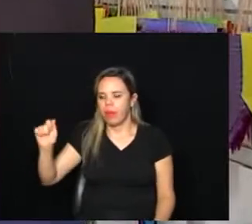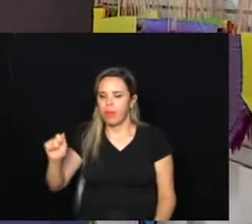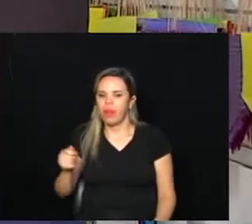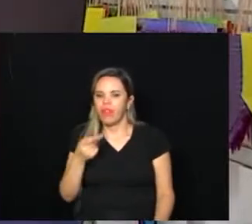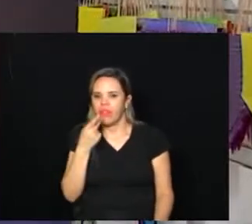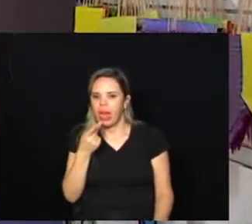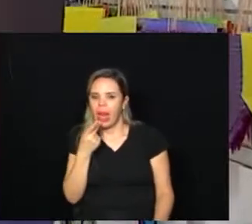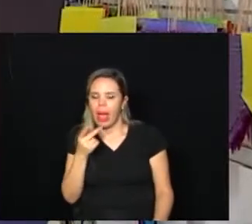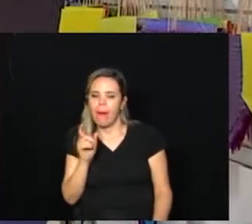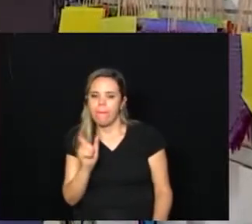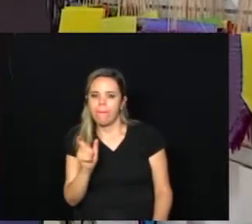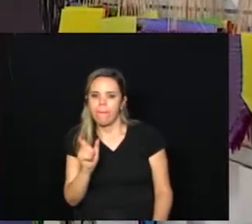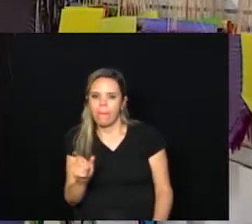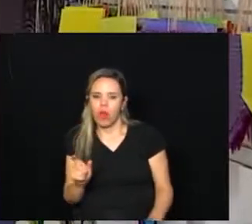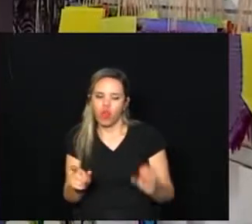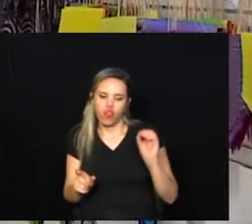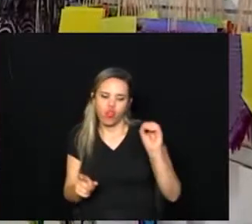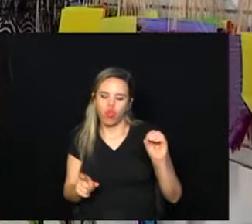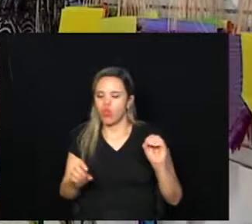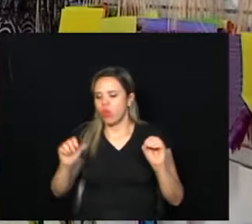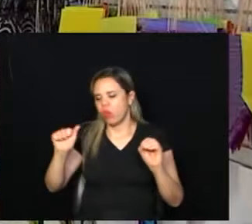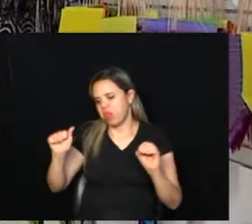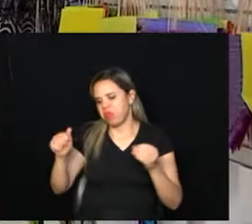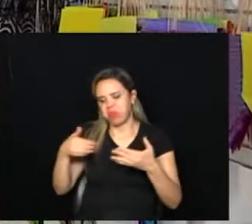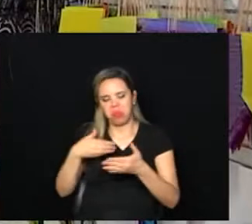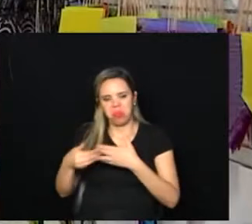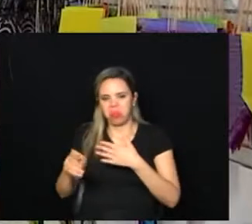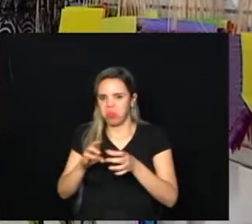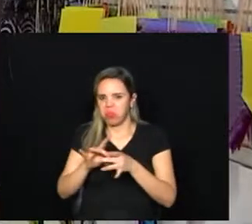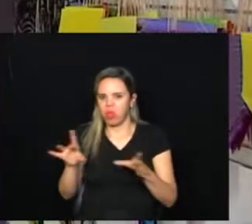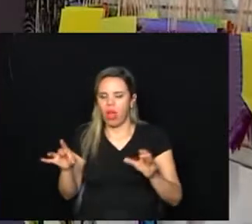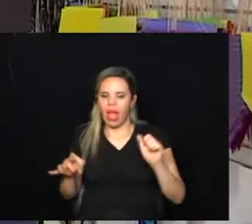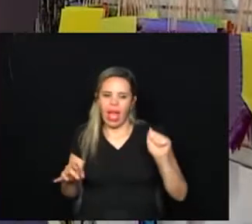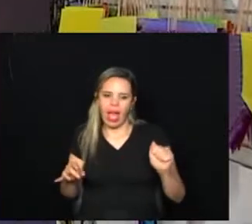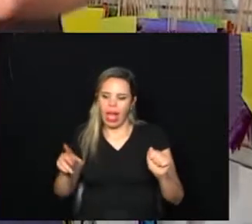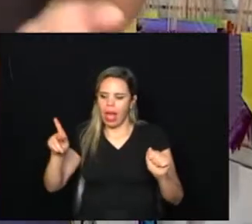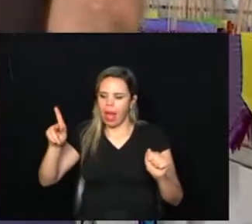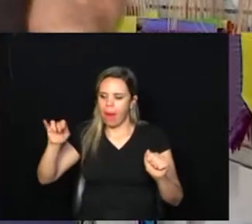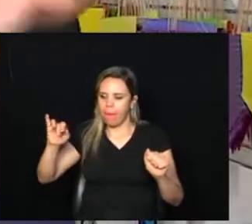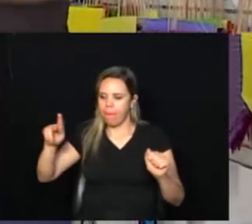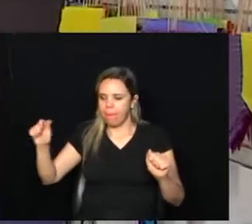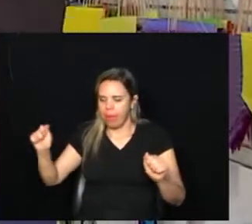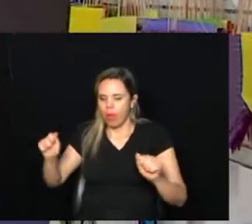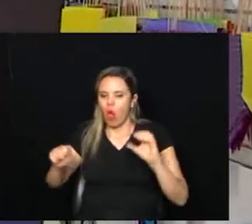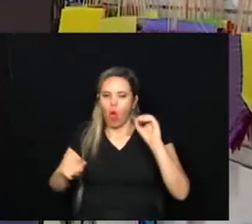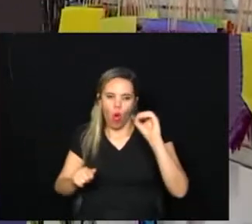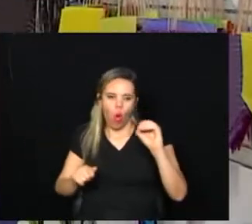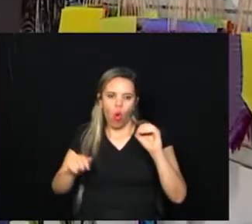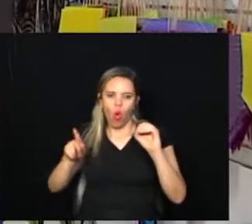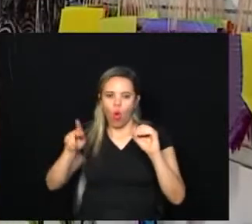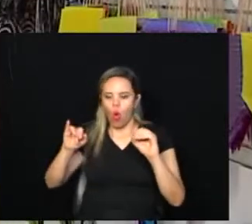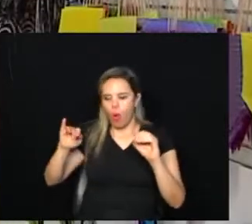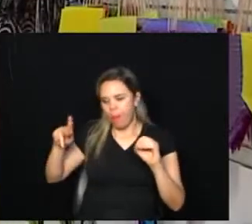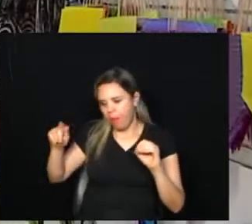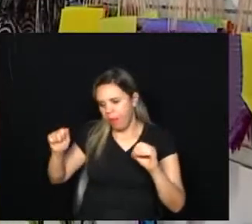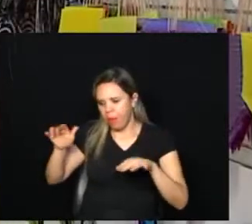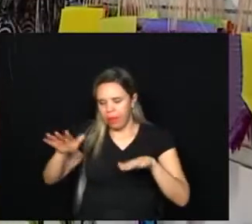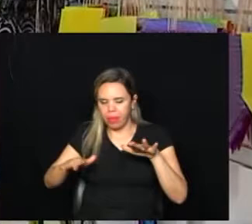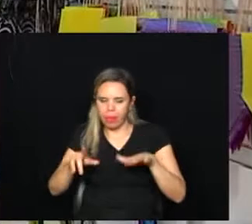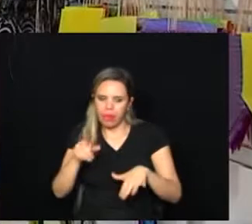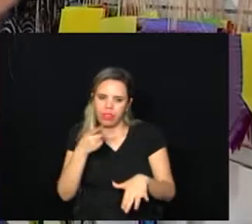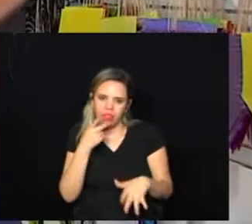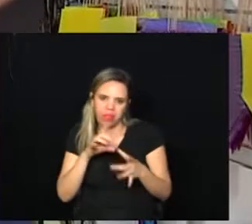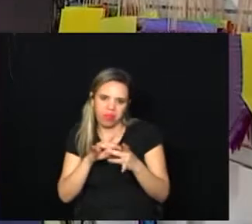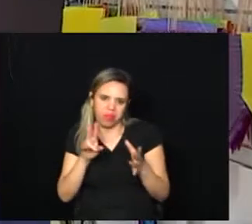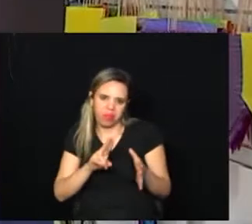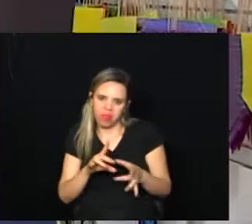então, os dois seriam certo, né? Substantivo masculino. Tanto faz, né? Pode ser tanto a pipa quanto pode ser os pipa. dois. Depende da colocação que você